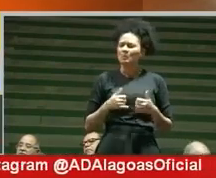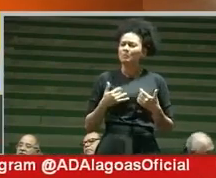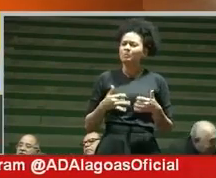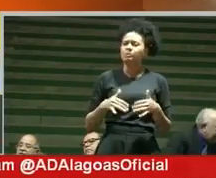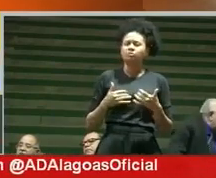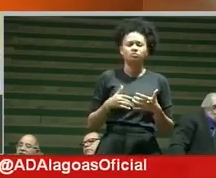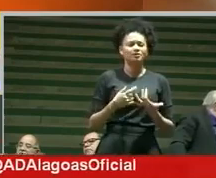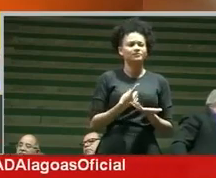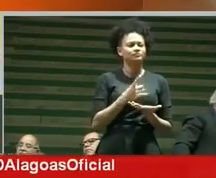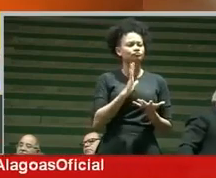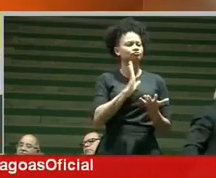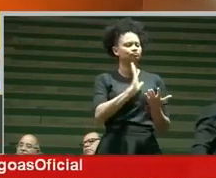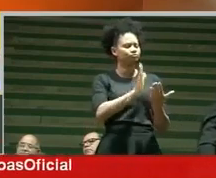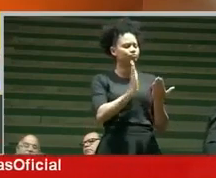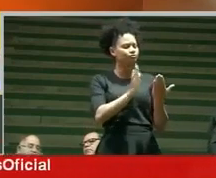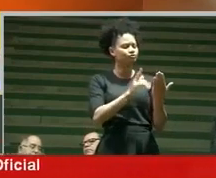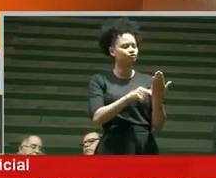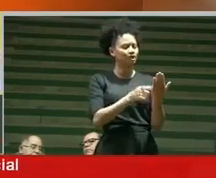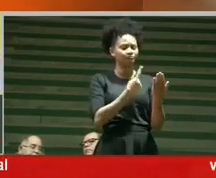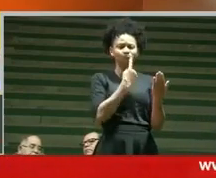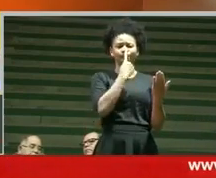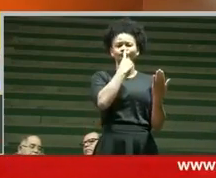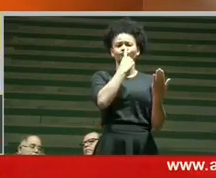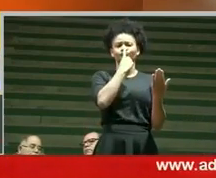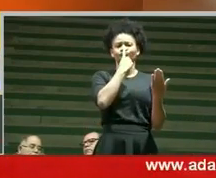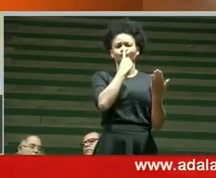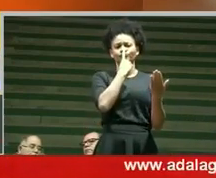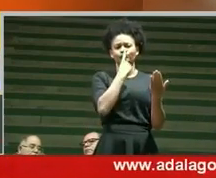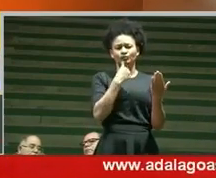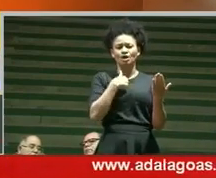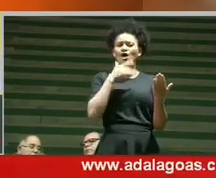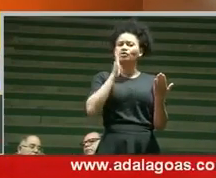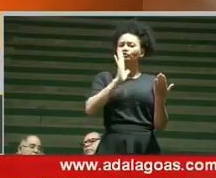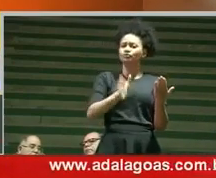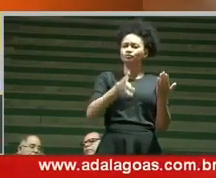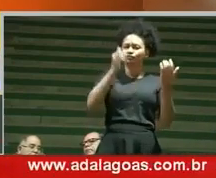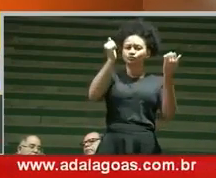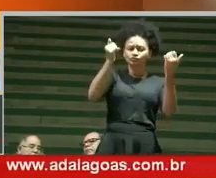extremamente familiar. Aliás,